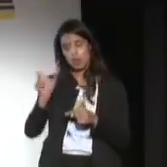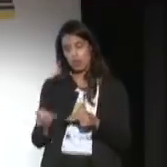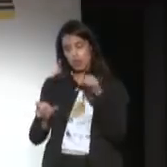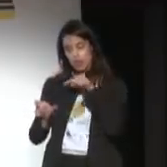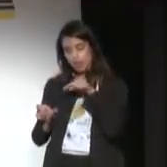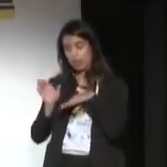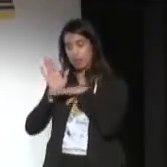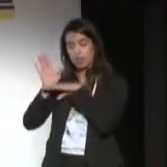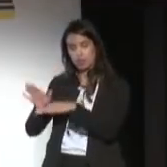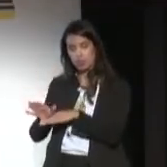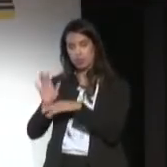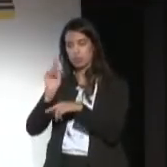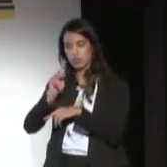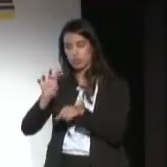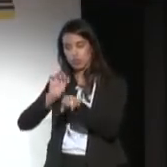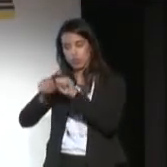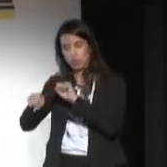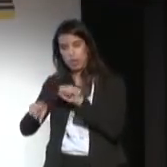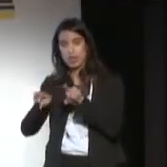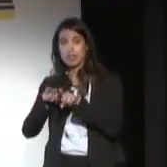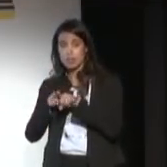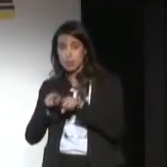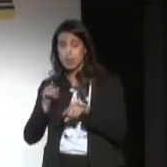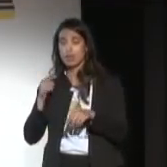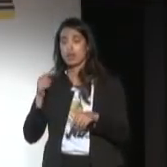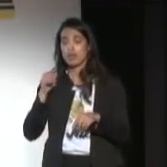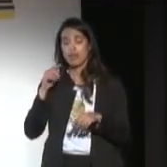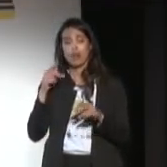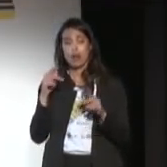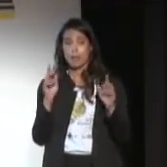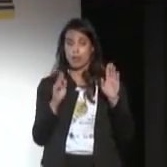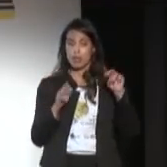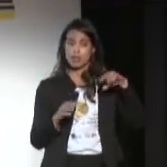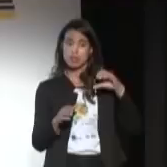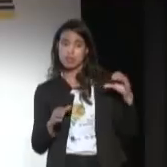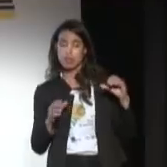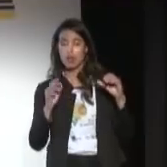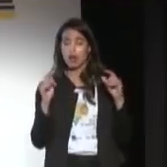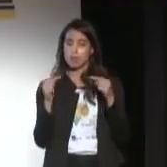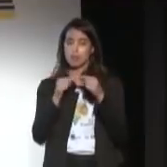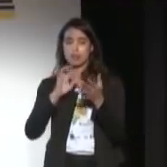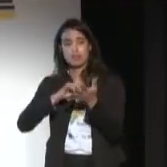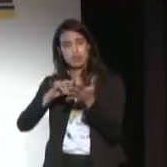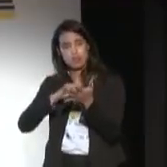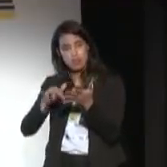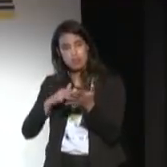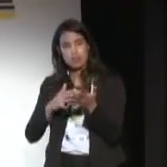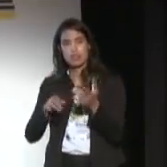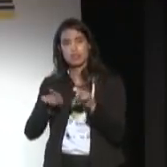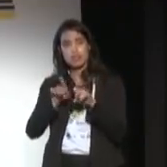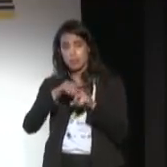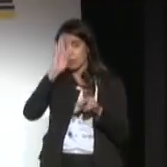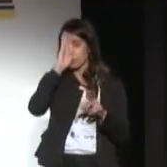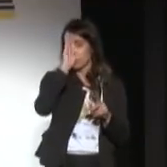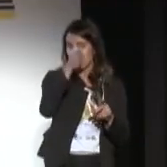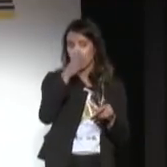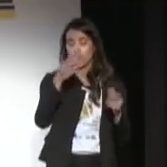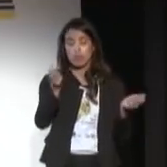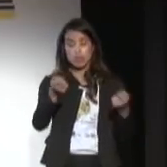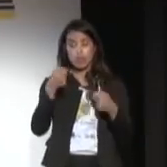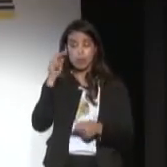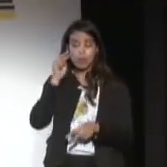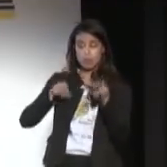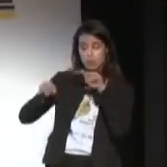forma professores, é falar dessa secretaria que acompanha a formação de professores, mas é falar de metas, de ações, daquilo que pode ser